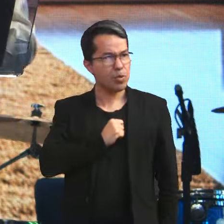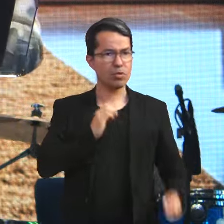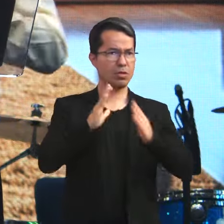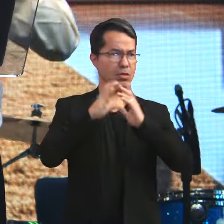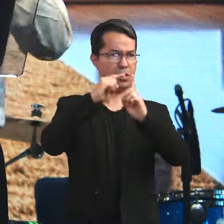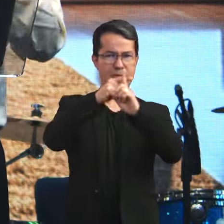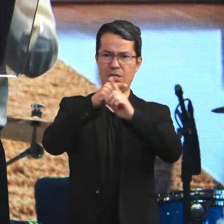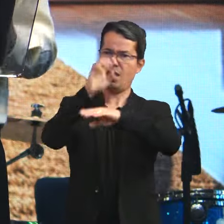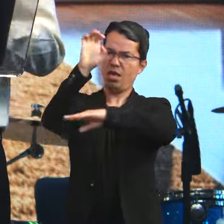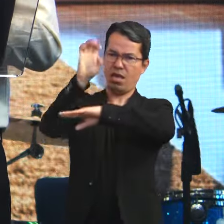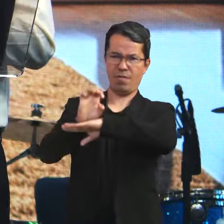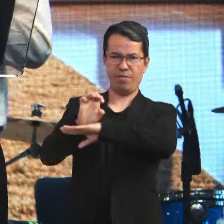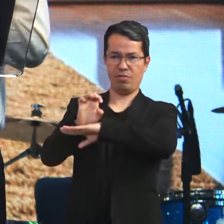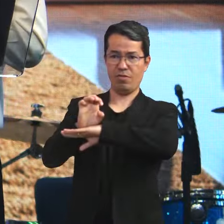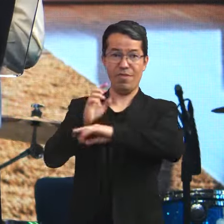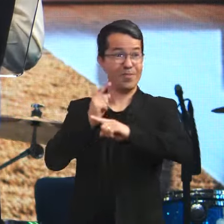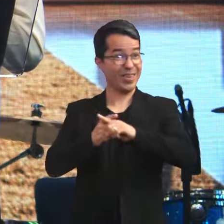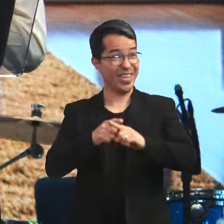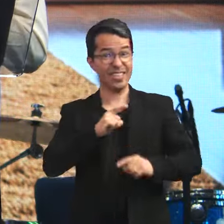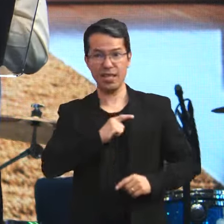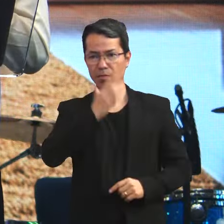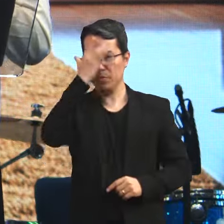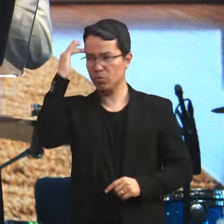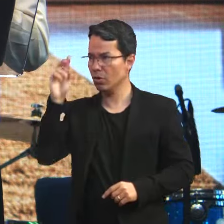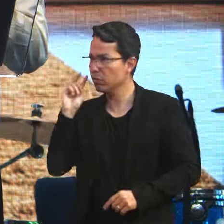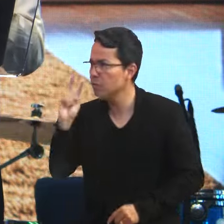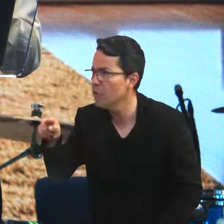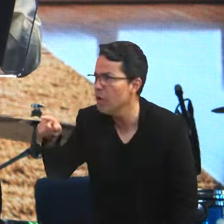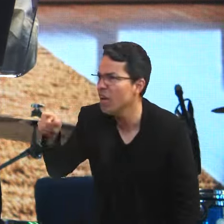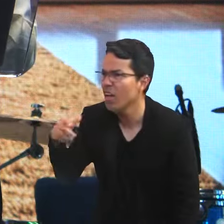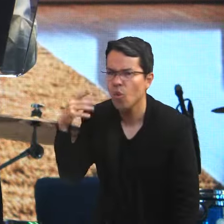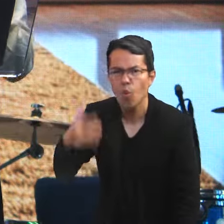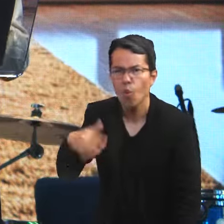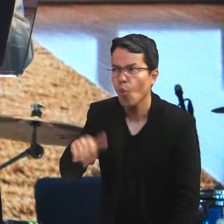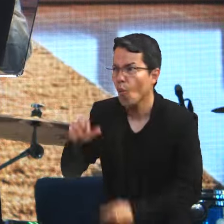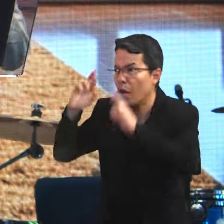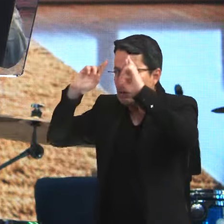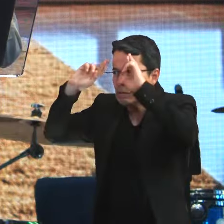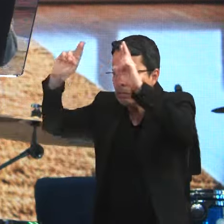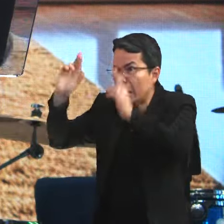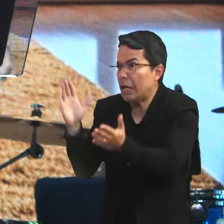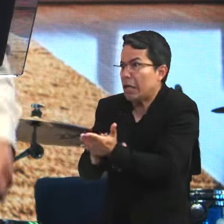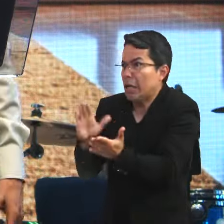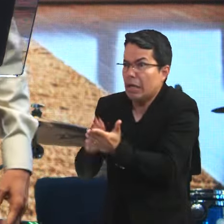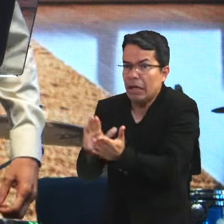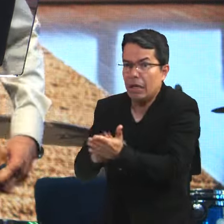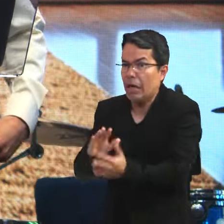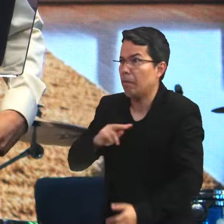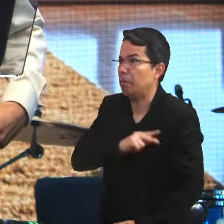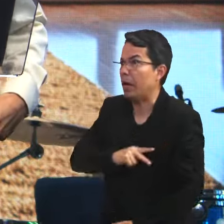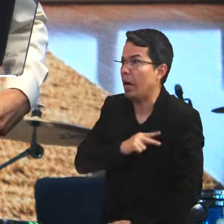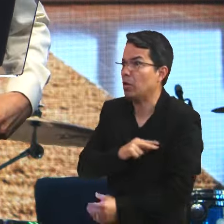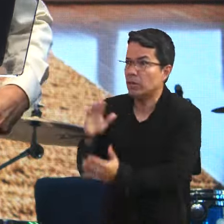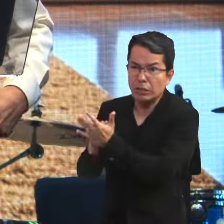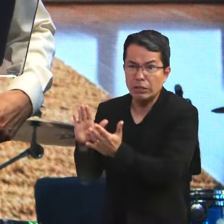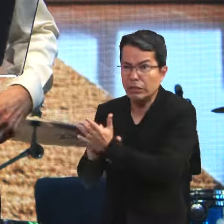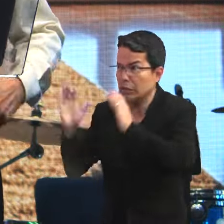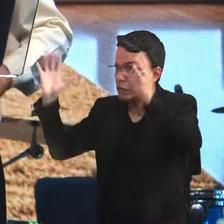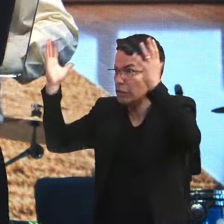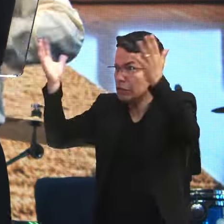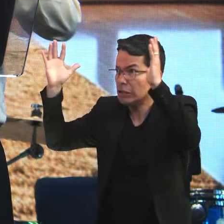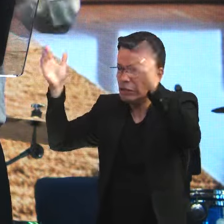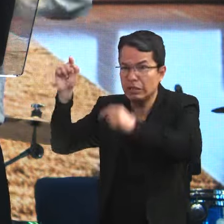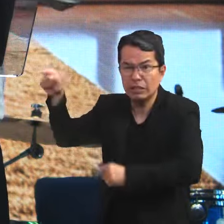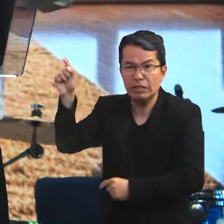tempo era respetado onde ele era respeitado que enar conf onde ele não teve que enfrentar nenhum tipo de